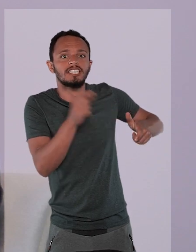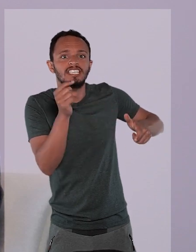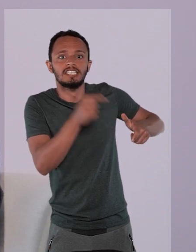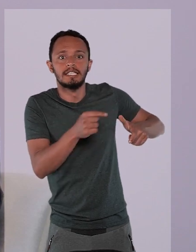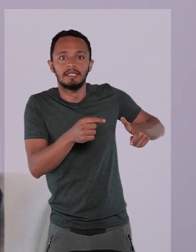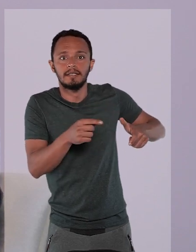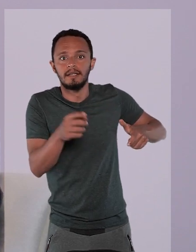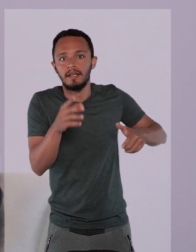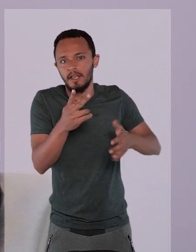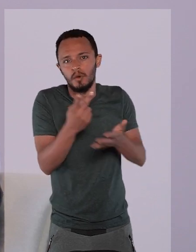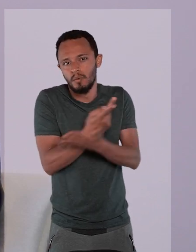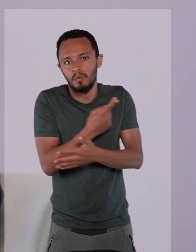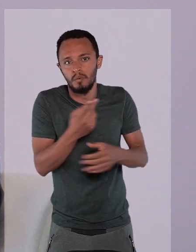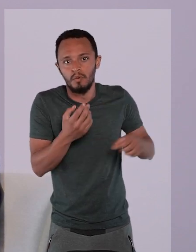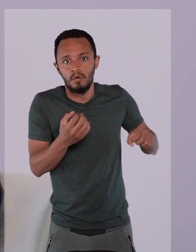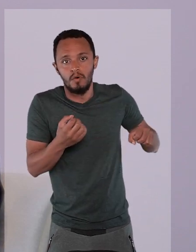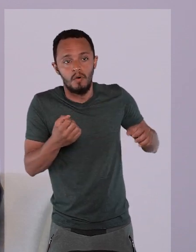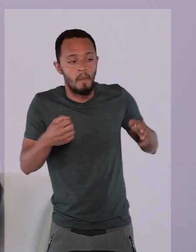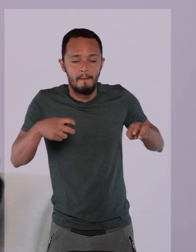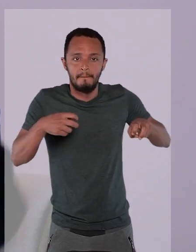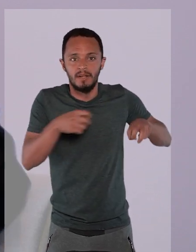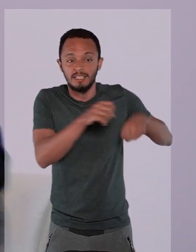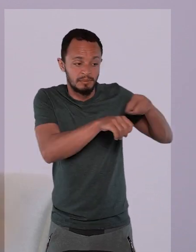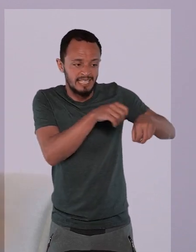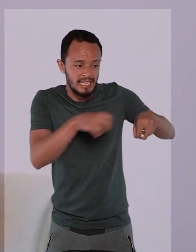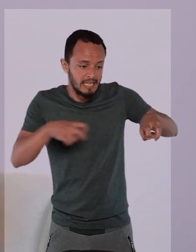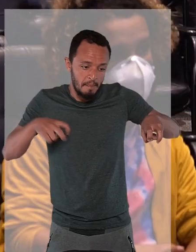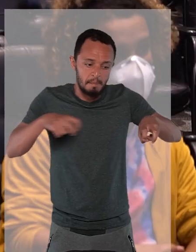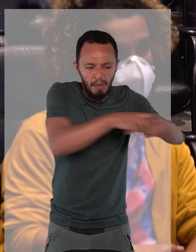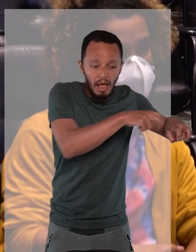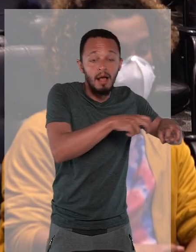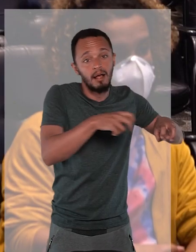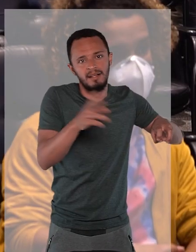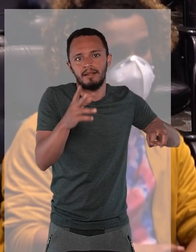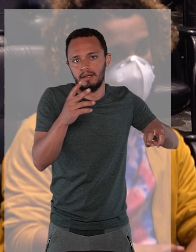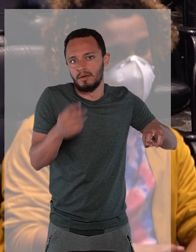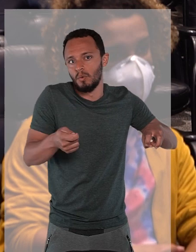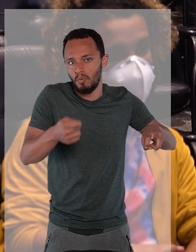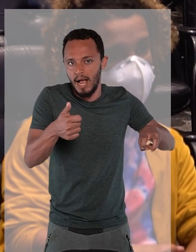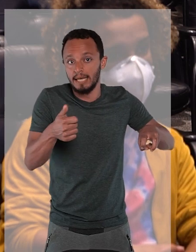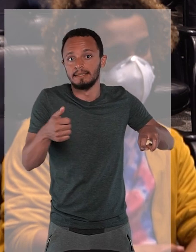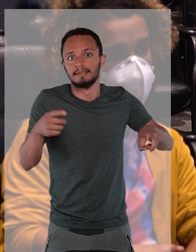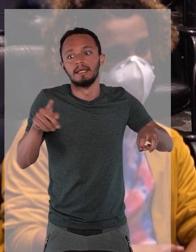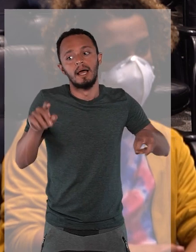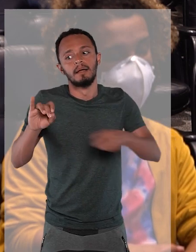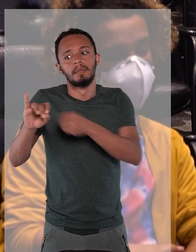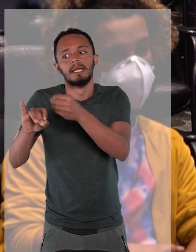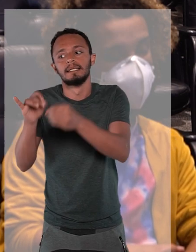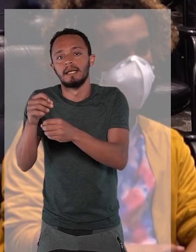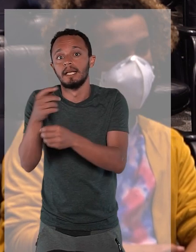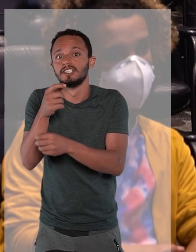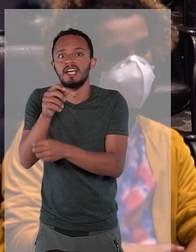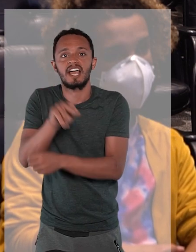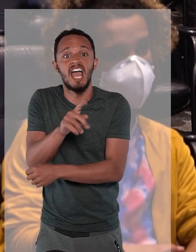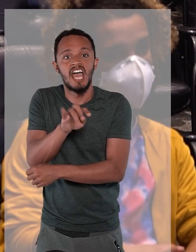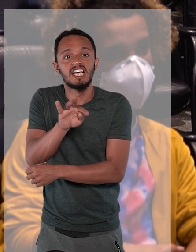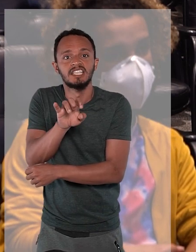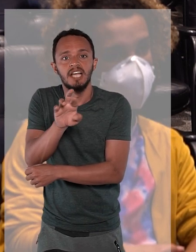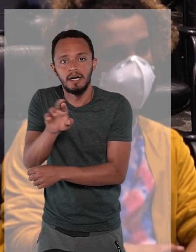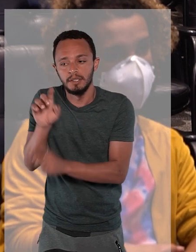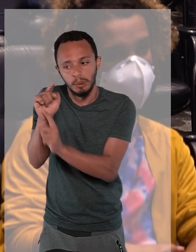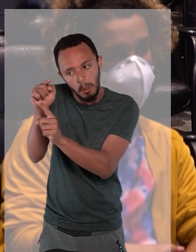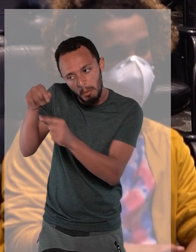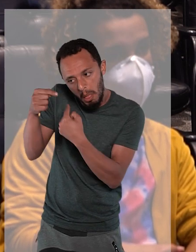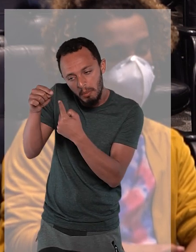de atropelamento velada. Né? E eu subi na Serra do Curral, de bicicleta, ali no Alto Mangabeiras, que eu rodo lá de vez em